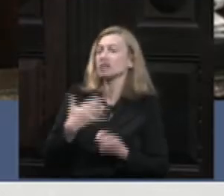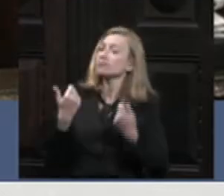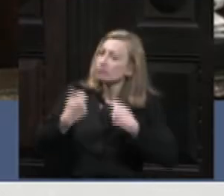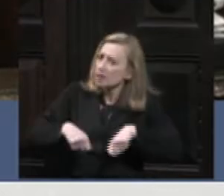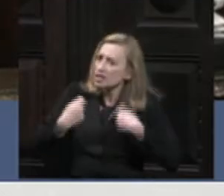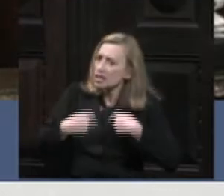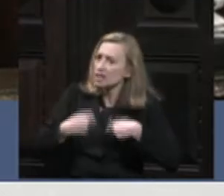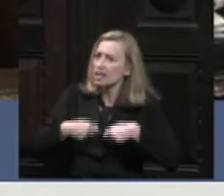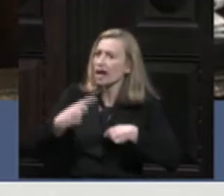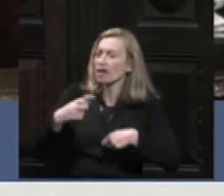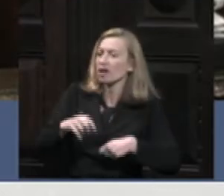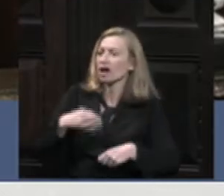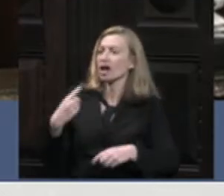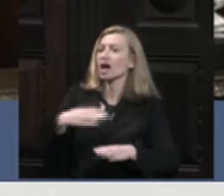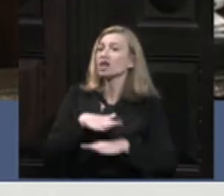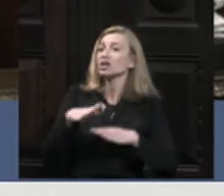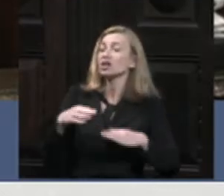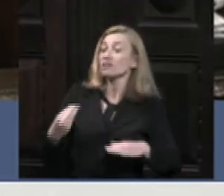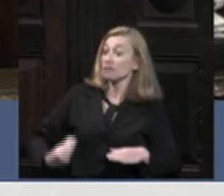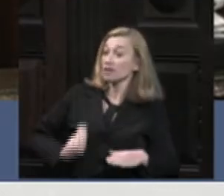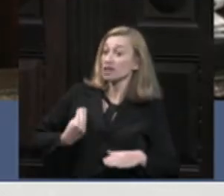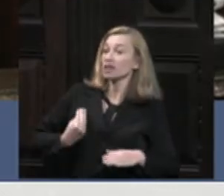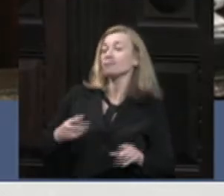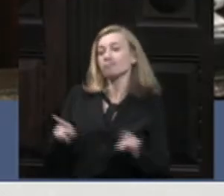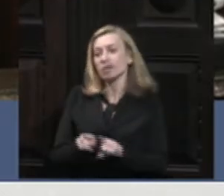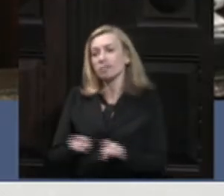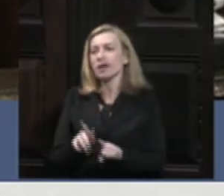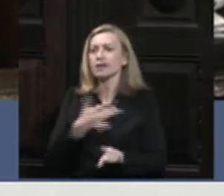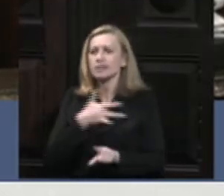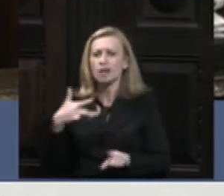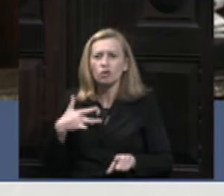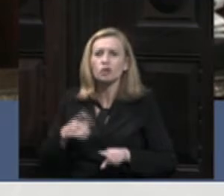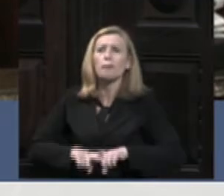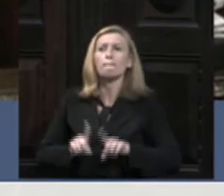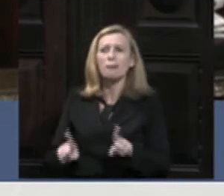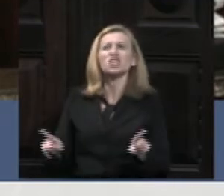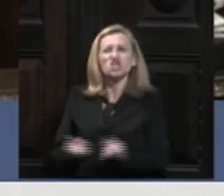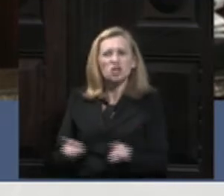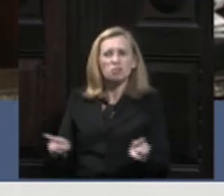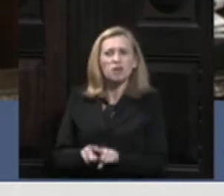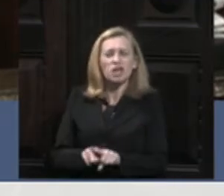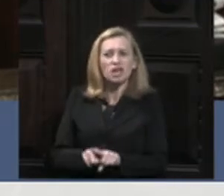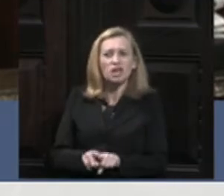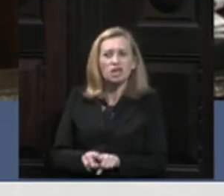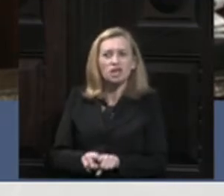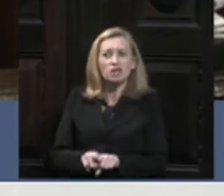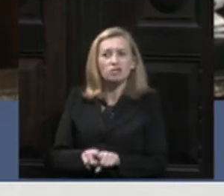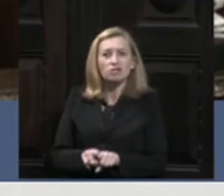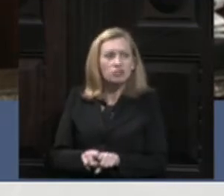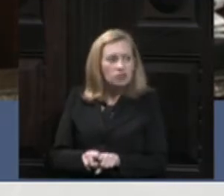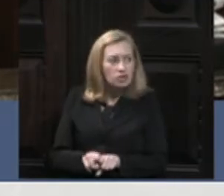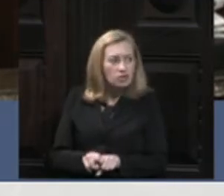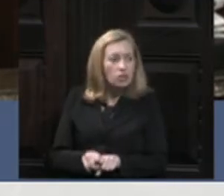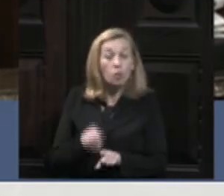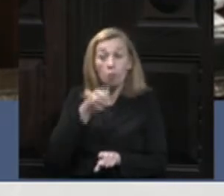necessário à vida e à saúde, mas também um bem estratégico.